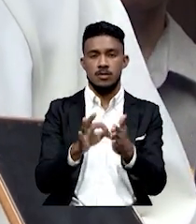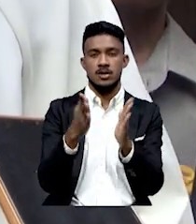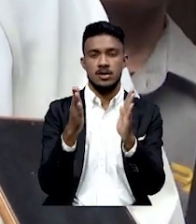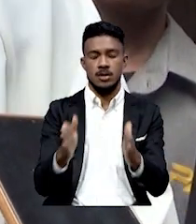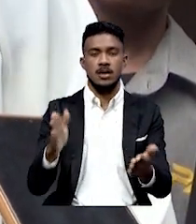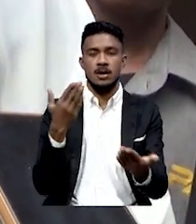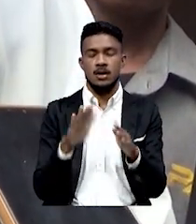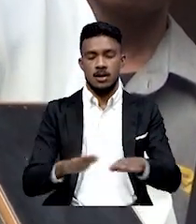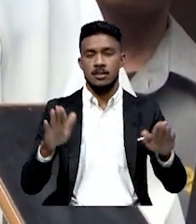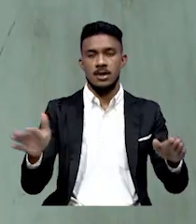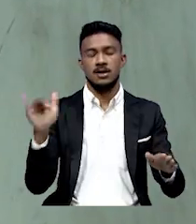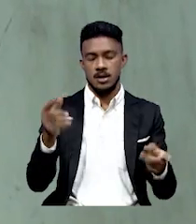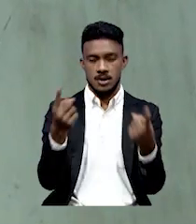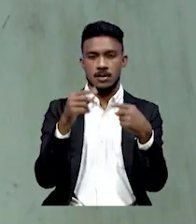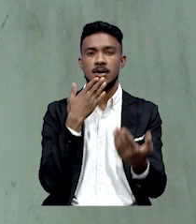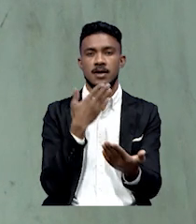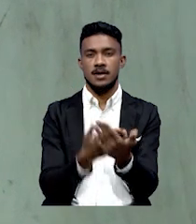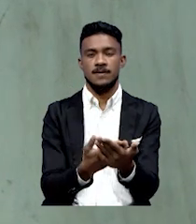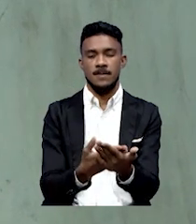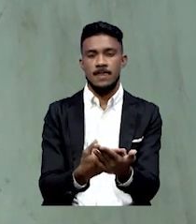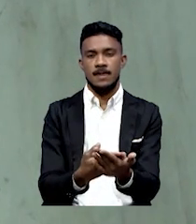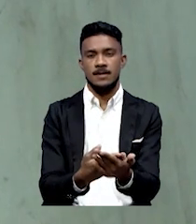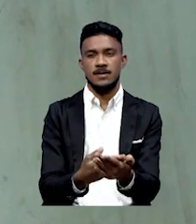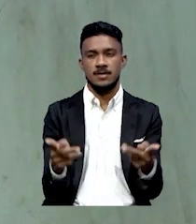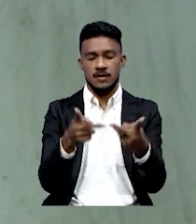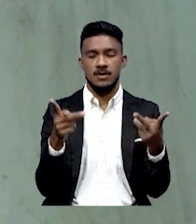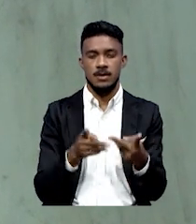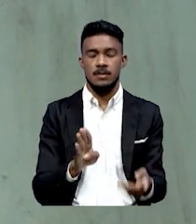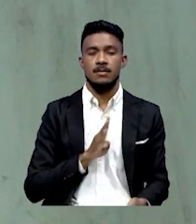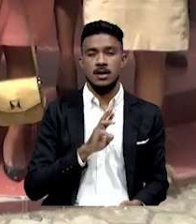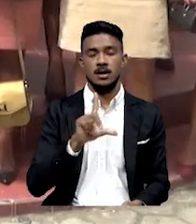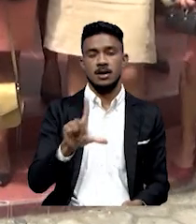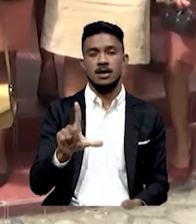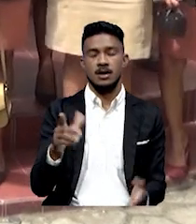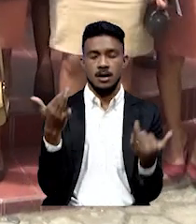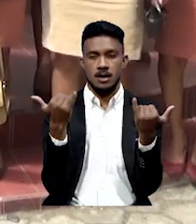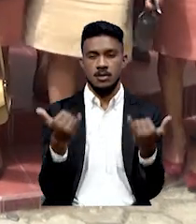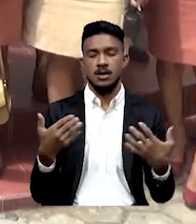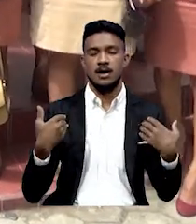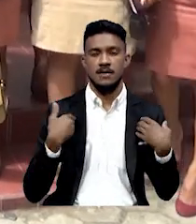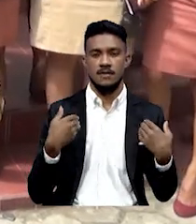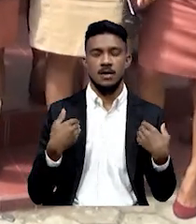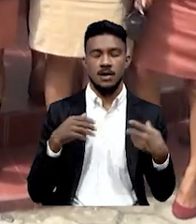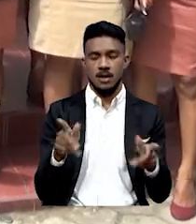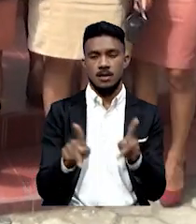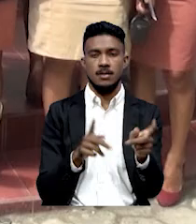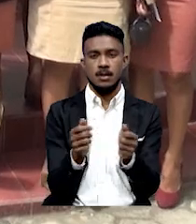mais integrado de vida. Seminário Menor Balidi, horas ne daudaun iha seminarista